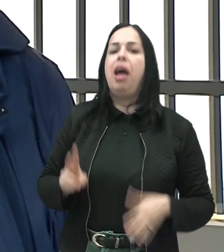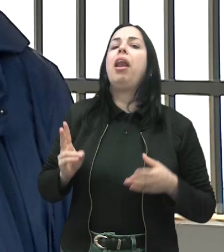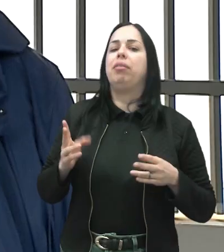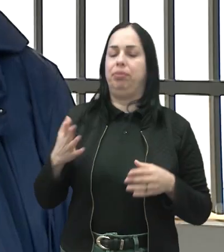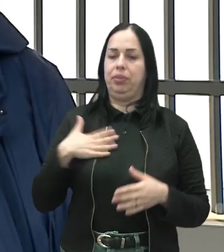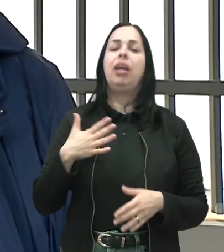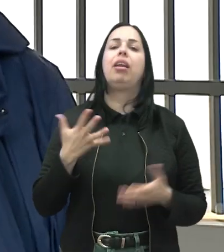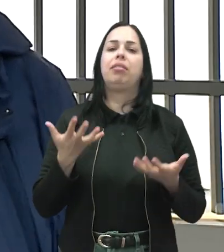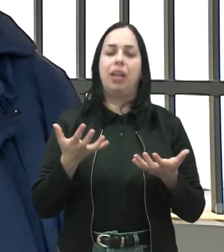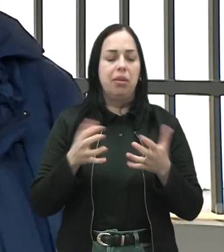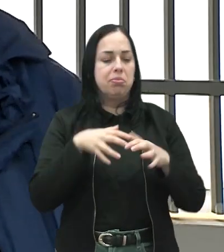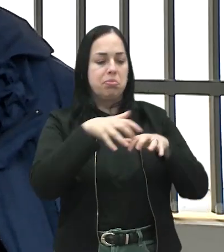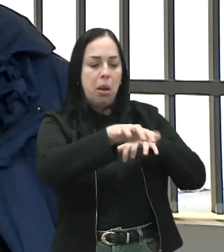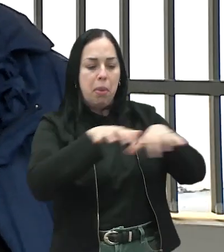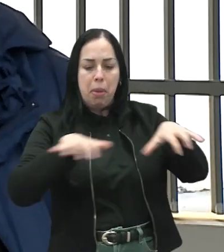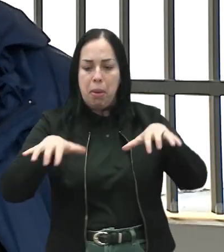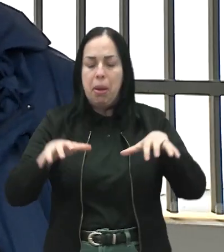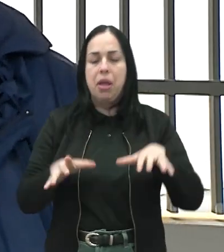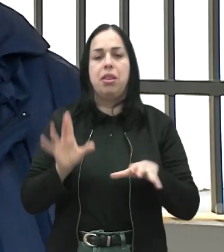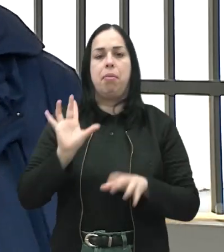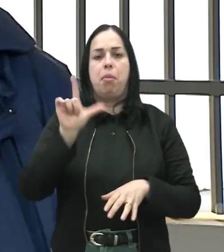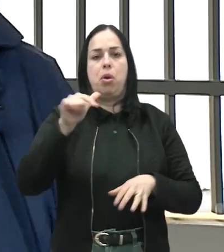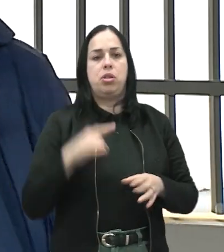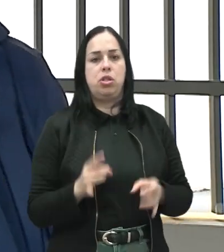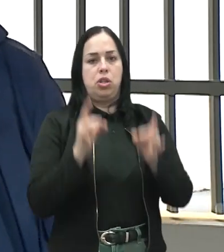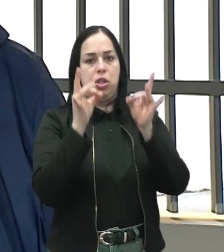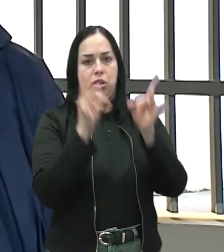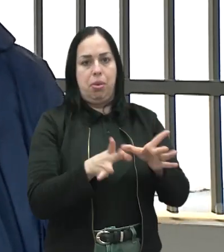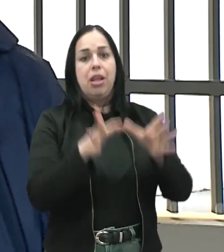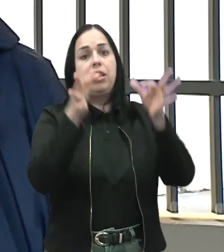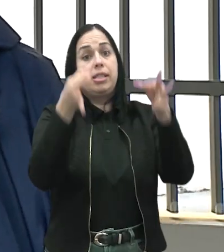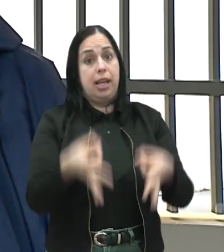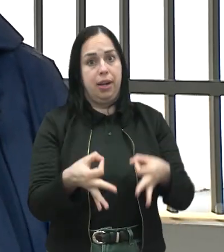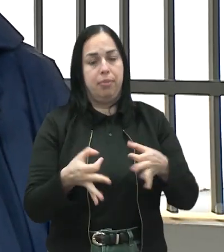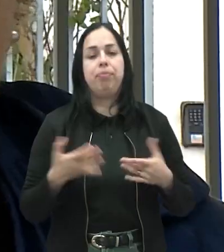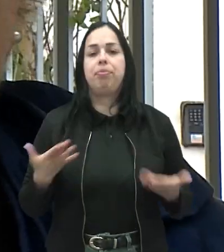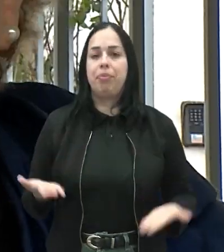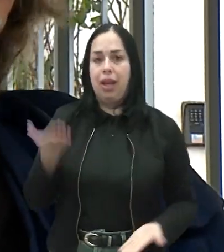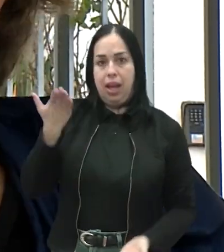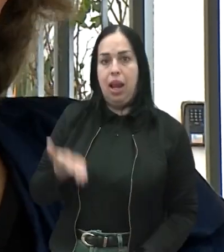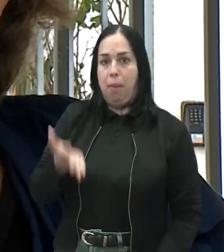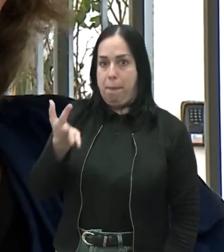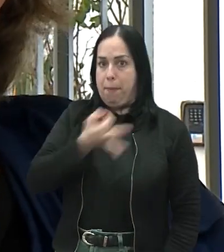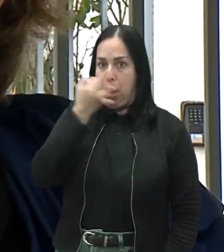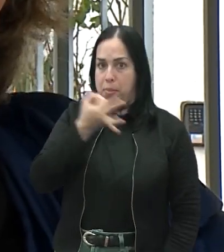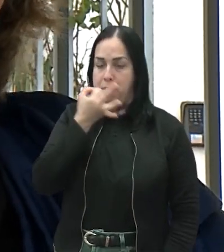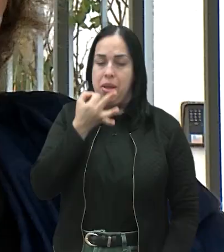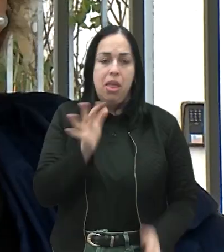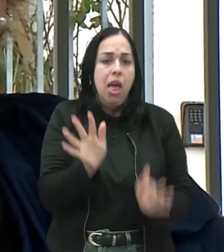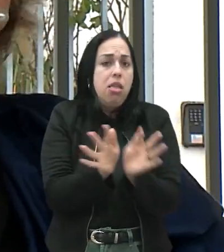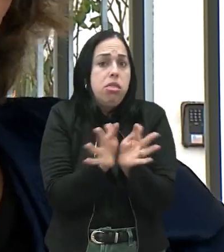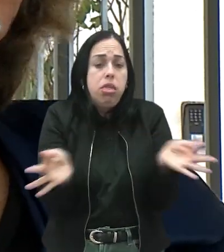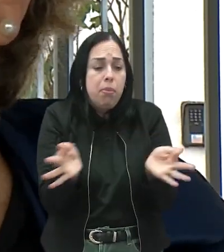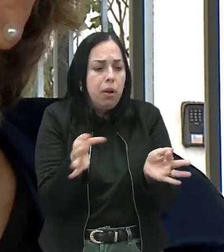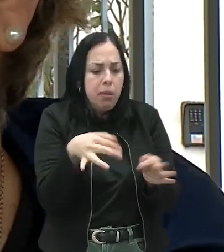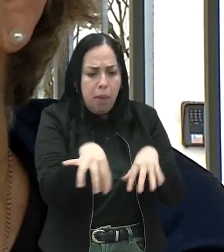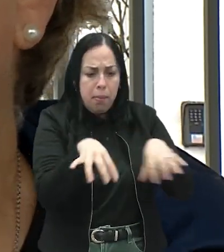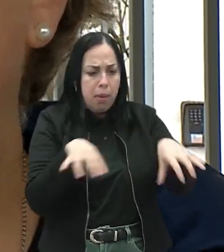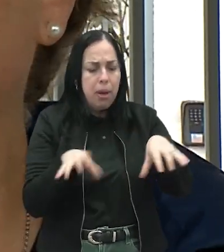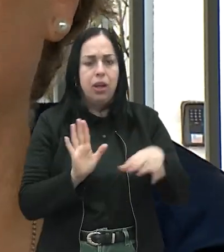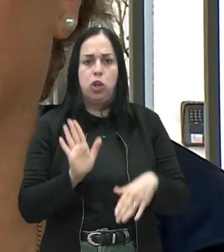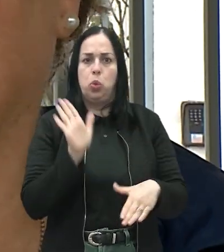Nilva faz questão de deixar os resíduos separados para realizar o descarte correto no condomínio onde vive. Segundo ela, é um